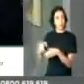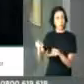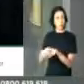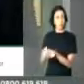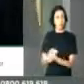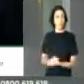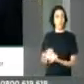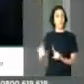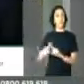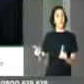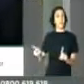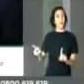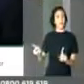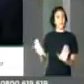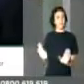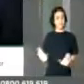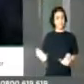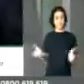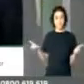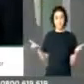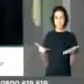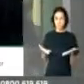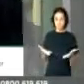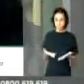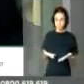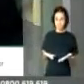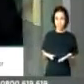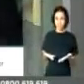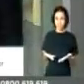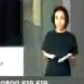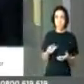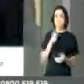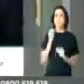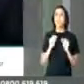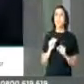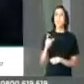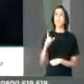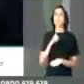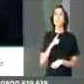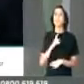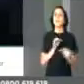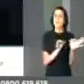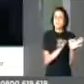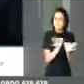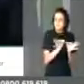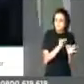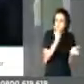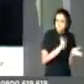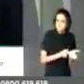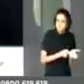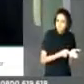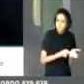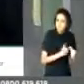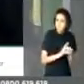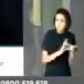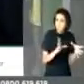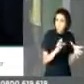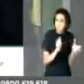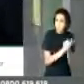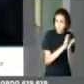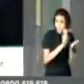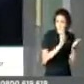para hoje, os rumores de que houve um grande acordão para anistiar a Caixa 2, senhor presidente, é inadmissível que se